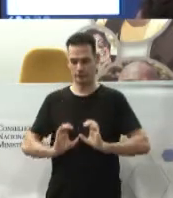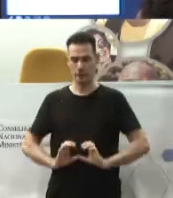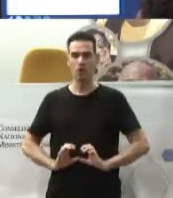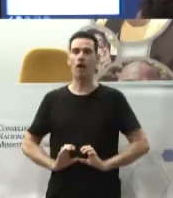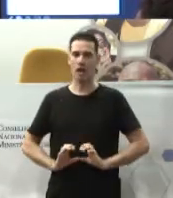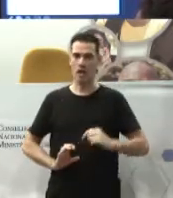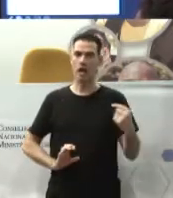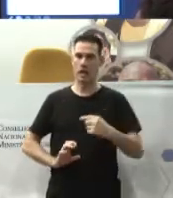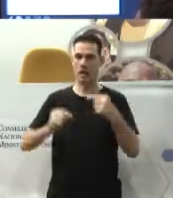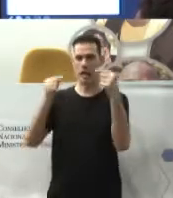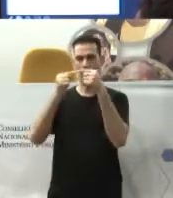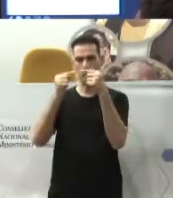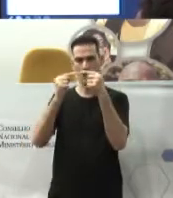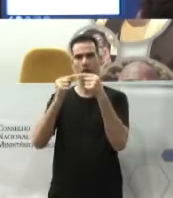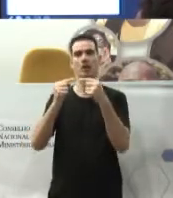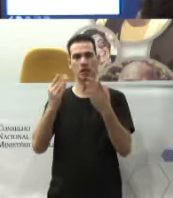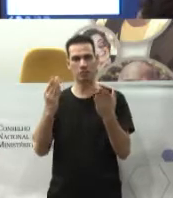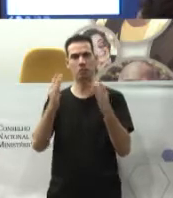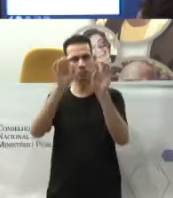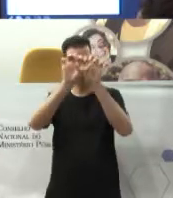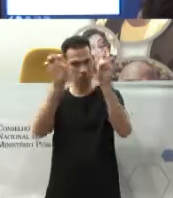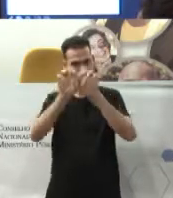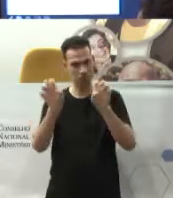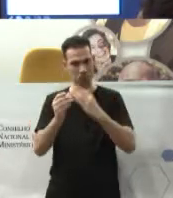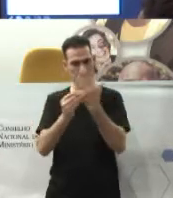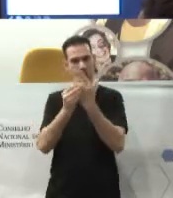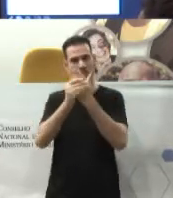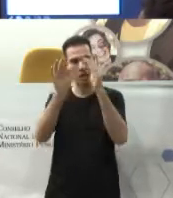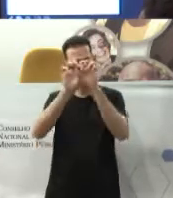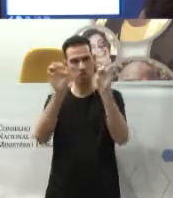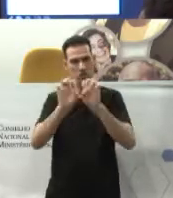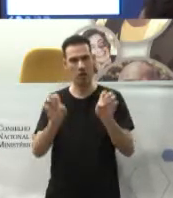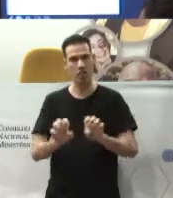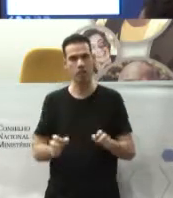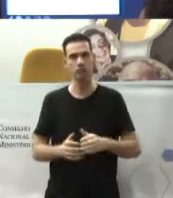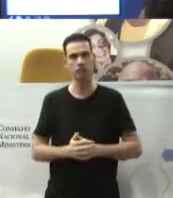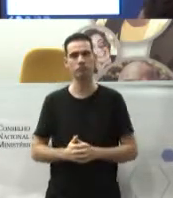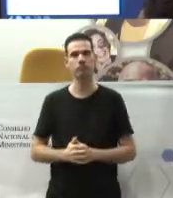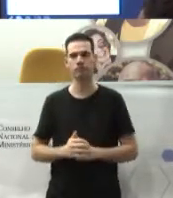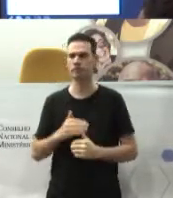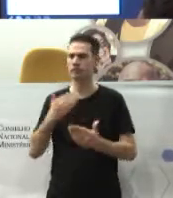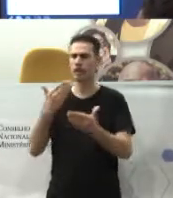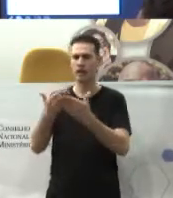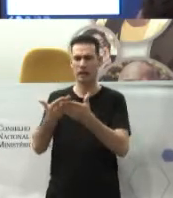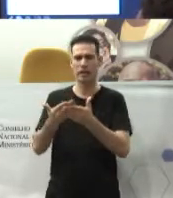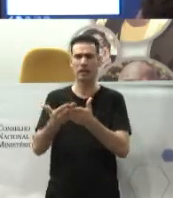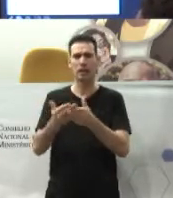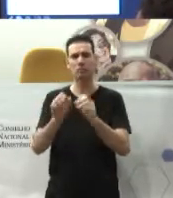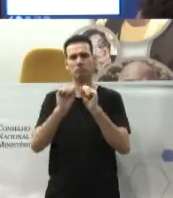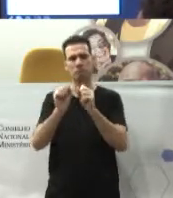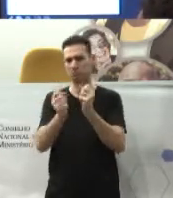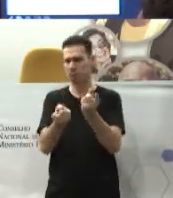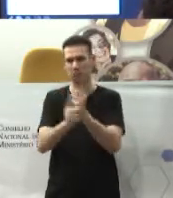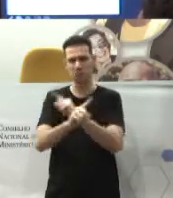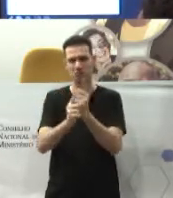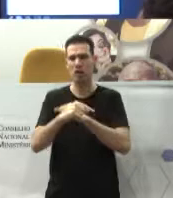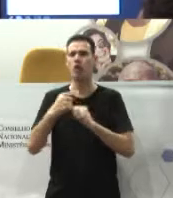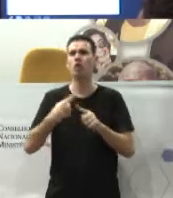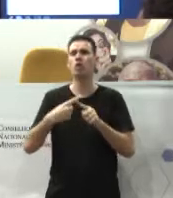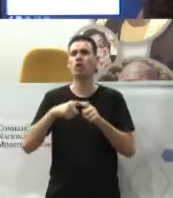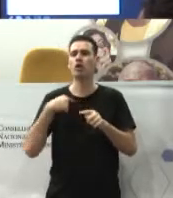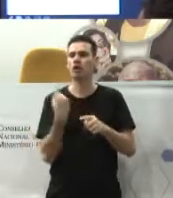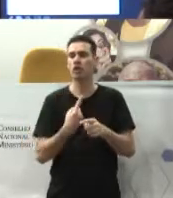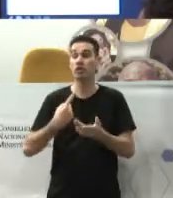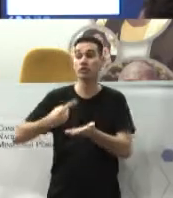compromisso de ajustamento de conduta, são efetivamente processos estruturais. Até em contraditório, porque nós negociamos